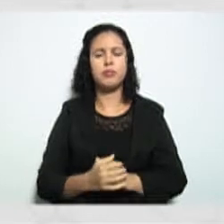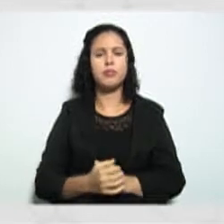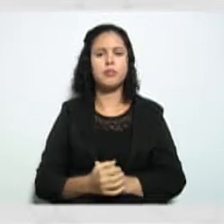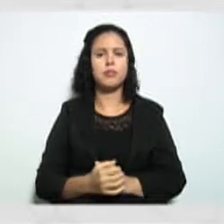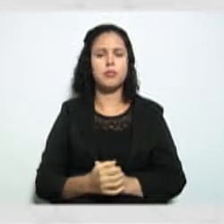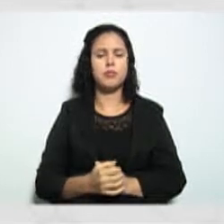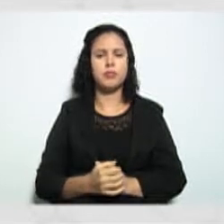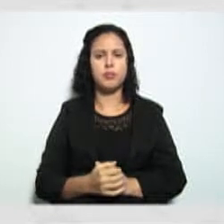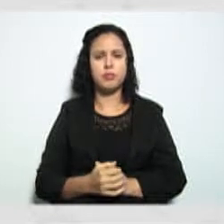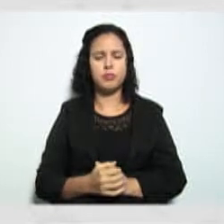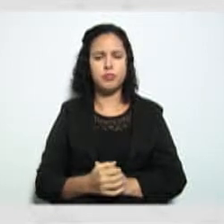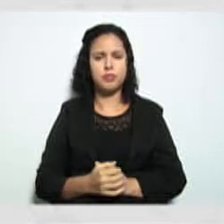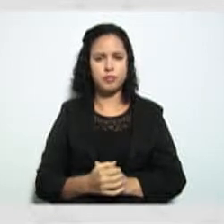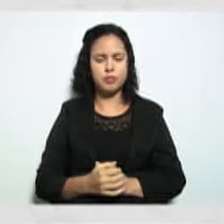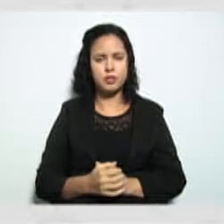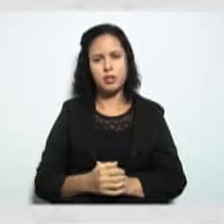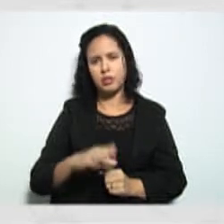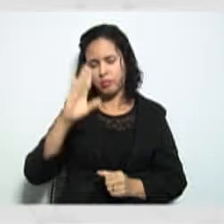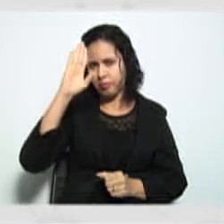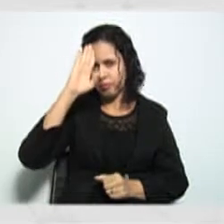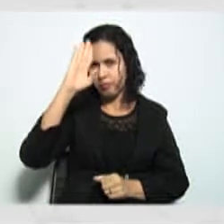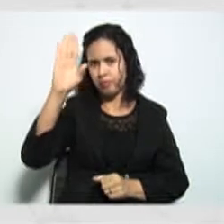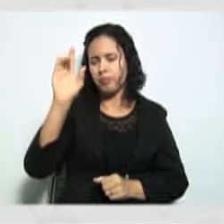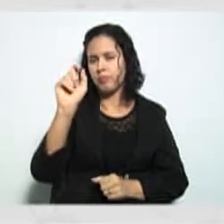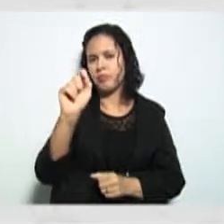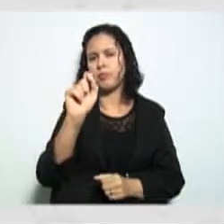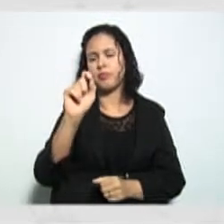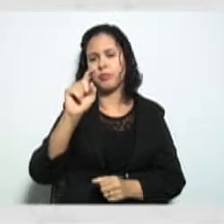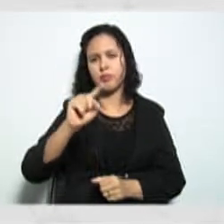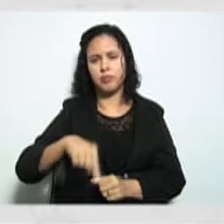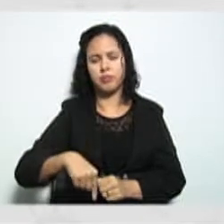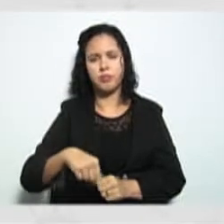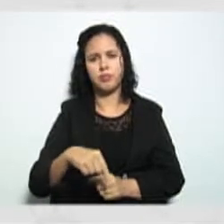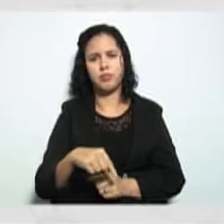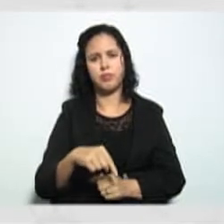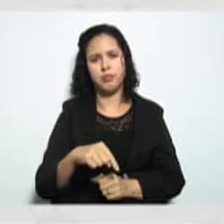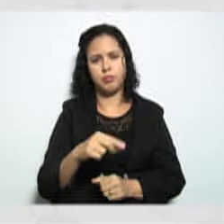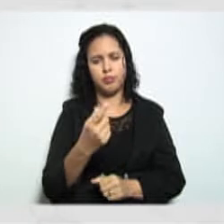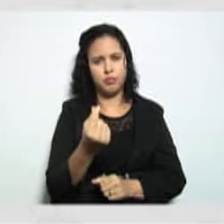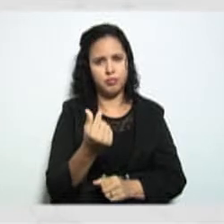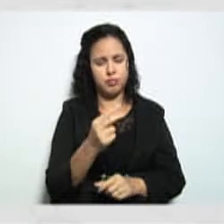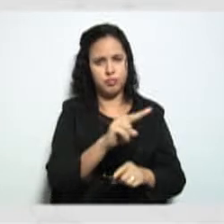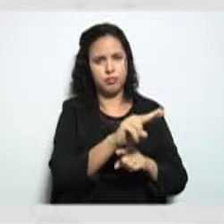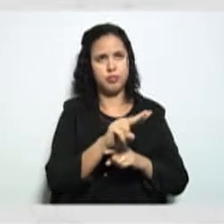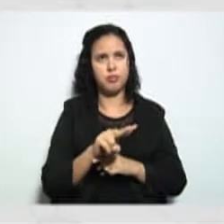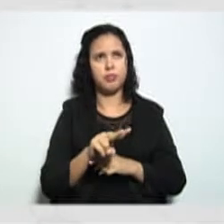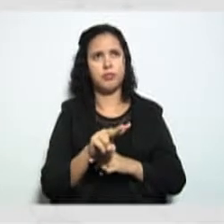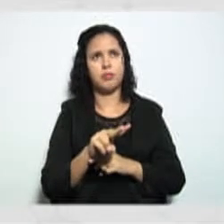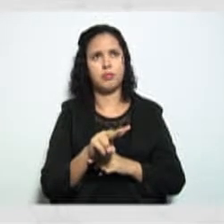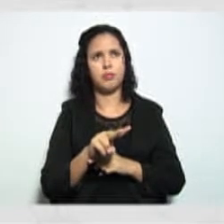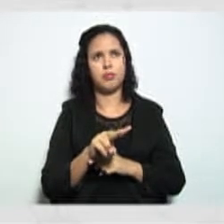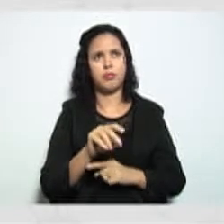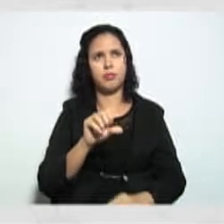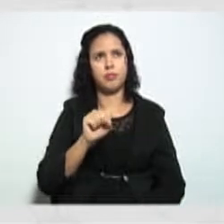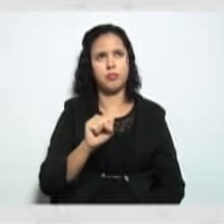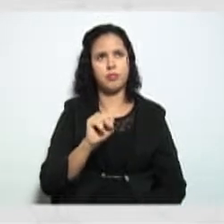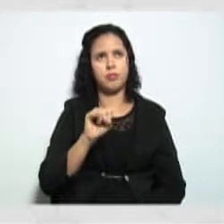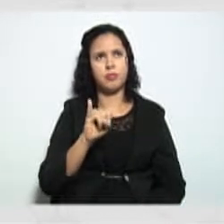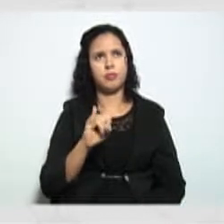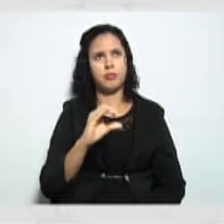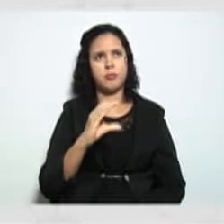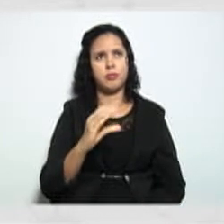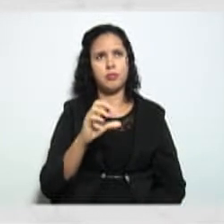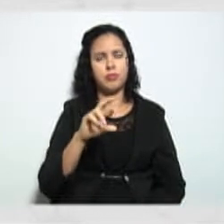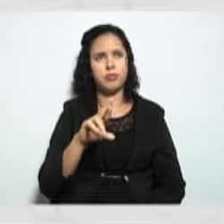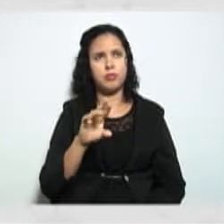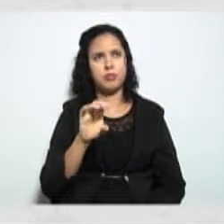Destas, as que mais se destacam pela abrangência do país são as cooperativas de crédito Sicredi e Sicoob. As cooperativas